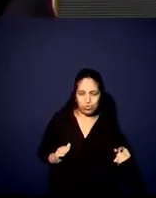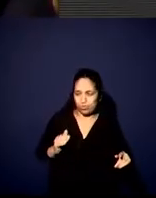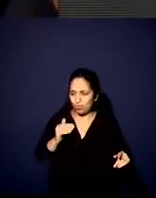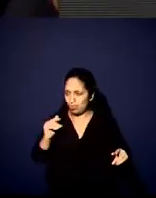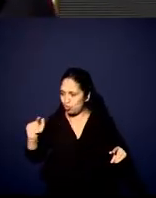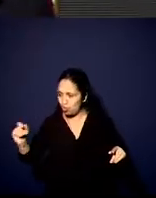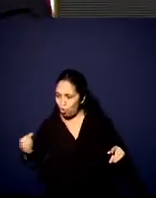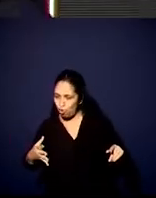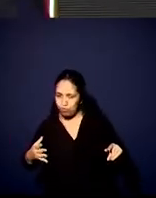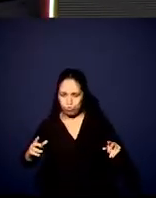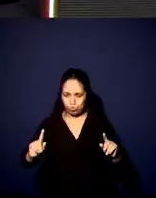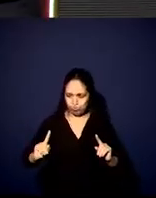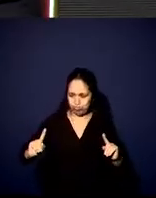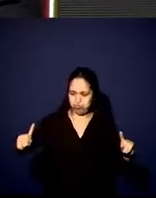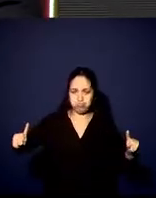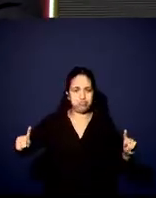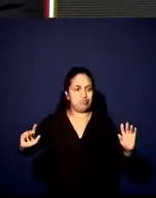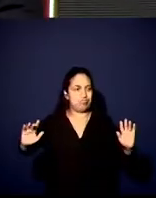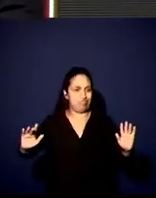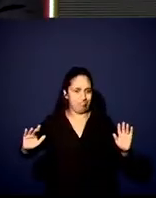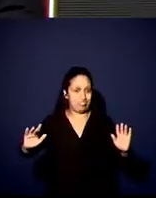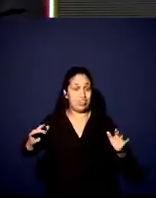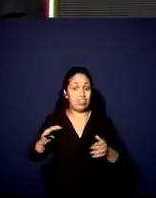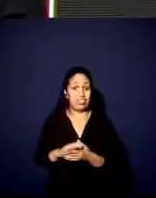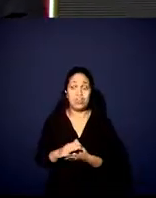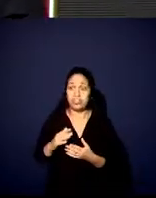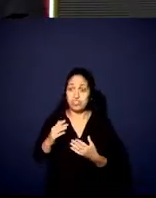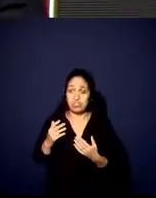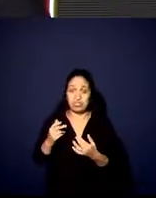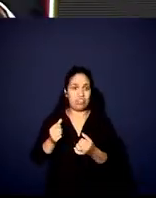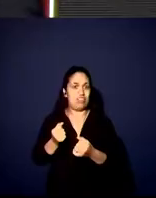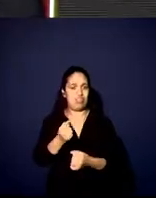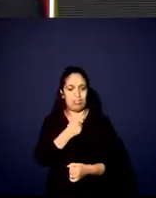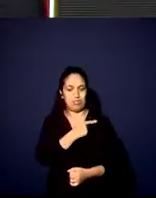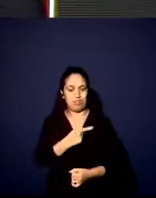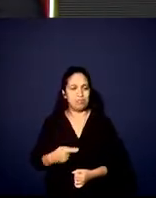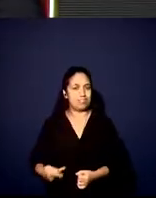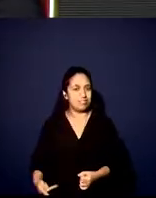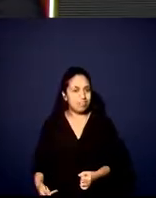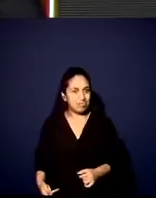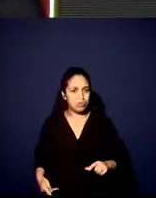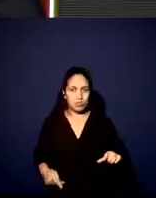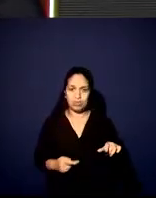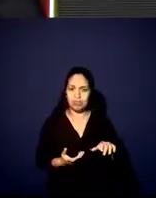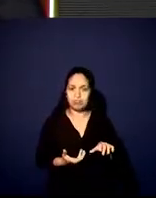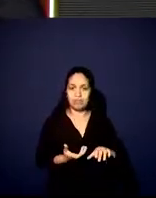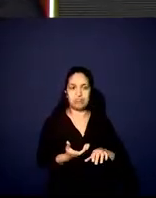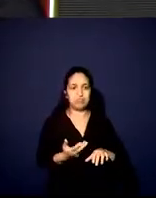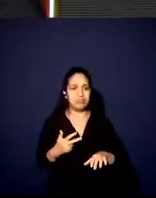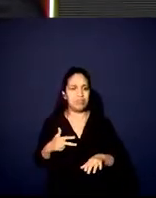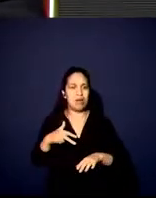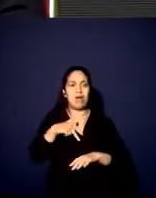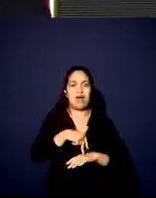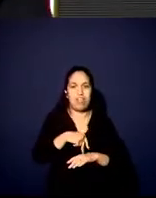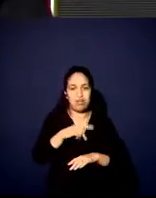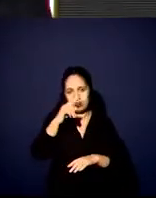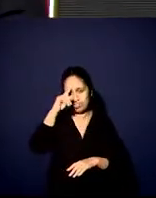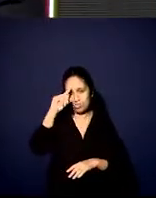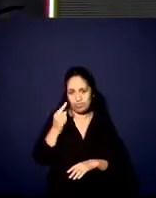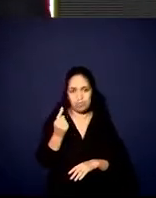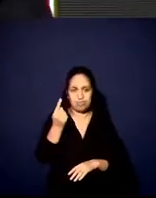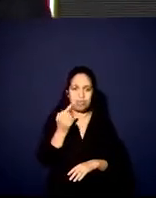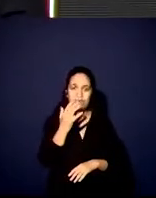e de uma Assunção de um presidente da república em primeiro de Janeiro com o congresso para tomar posse em primeiro de fevereiro então